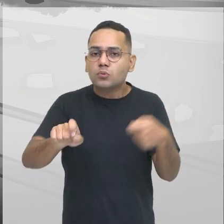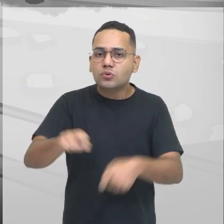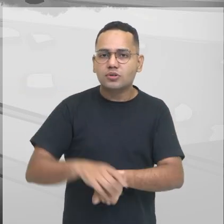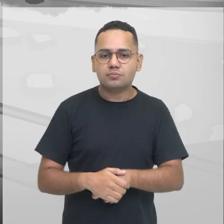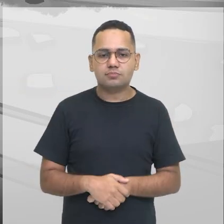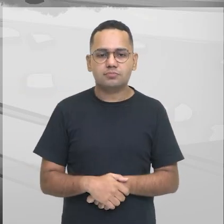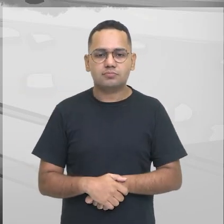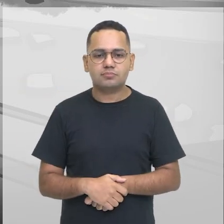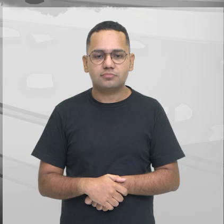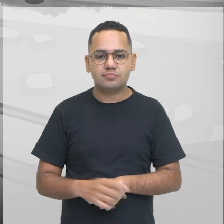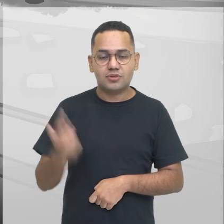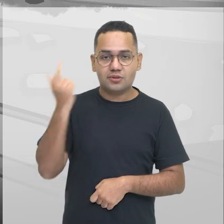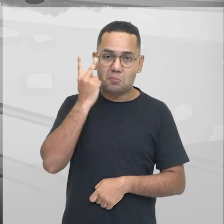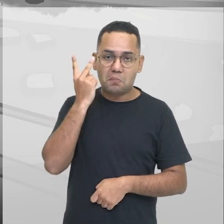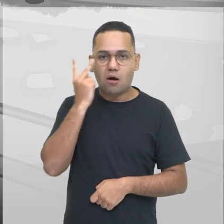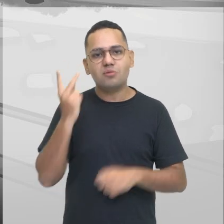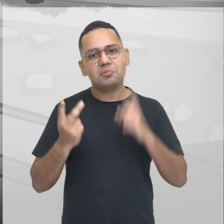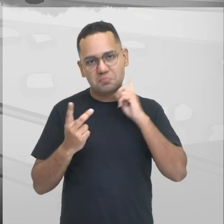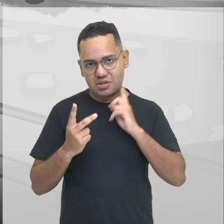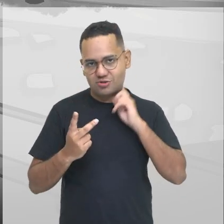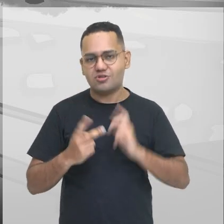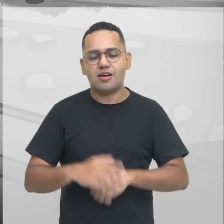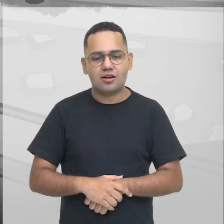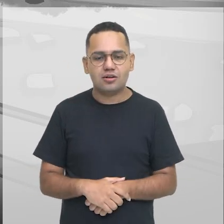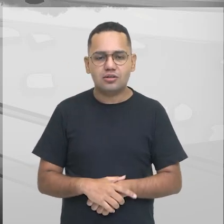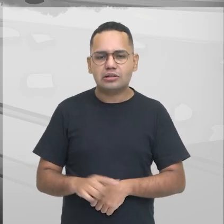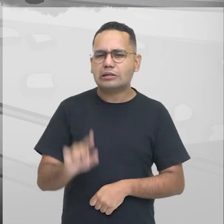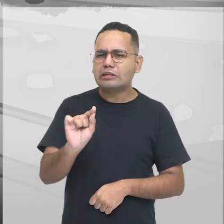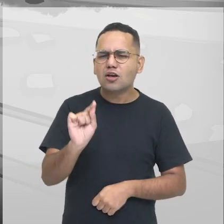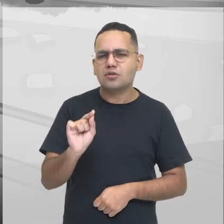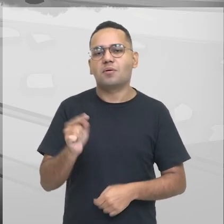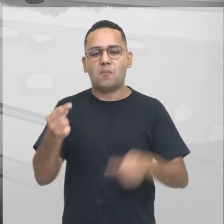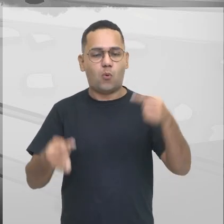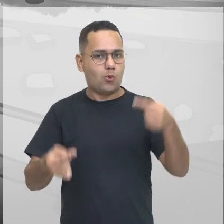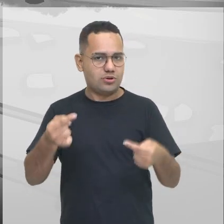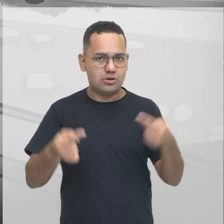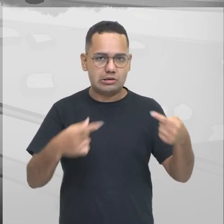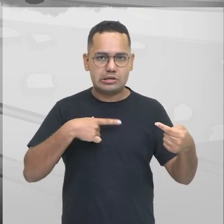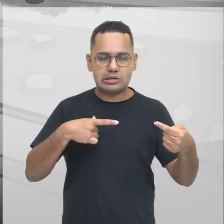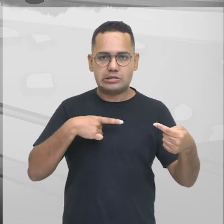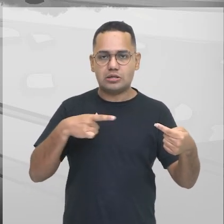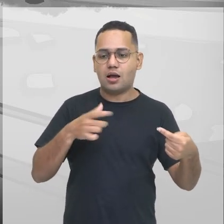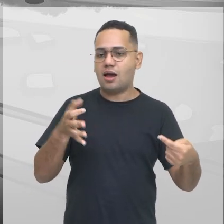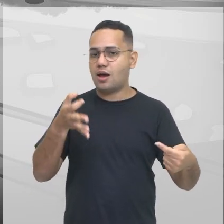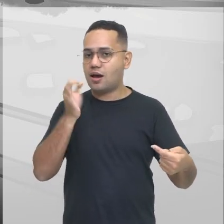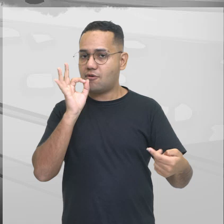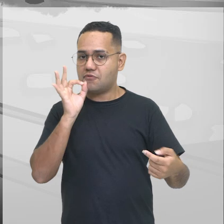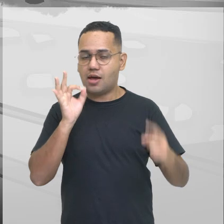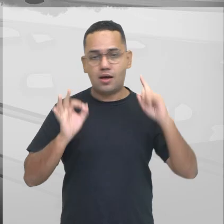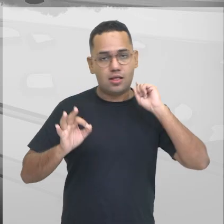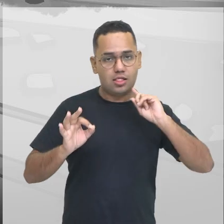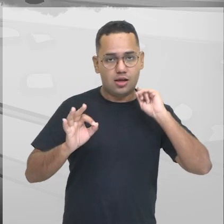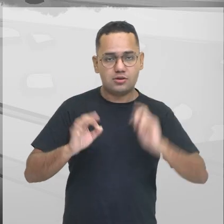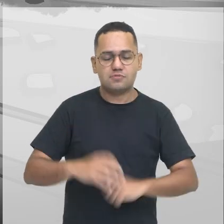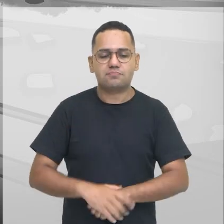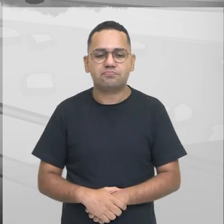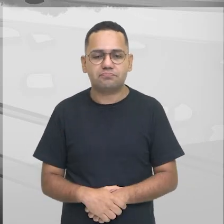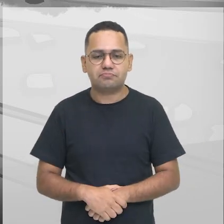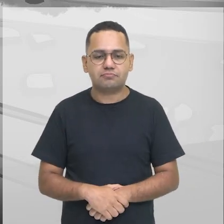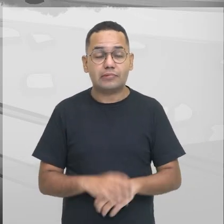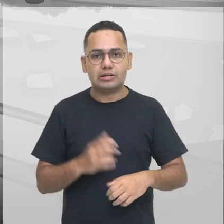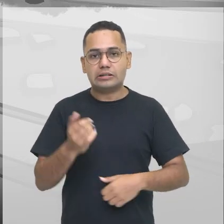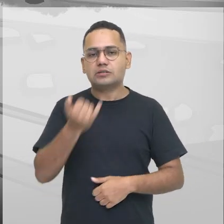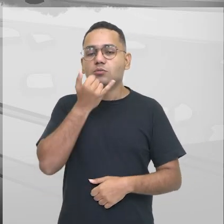de São Paulo e de Minas Gerais, na famosa política do café com leite. Foi então que aconteceu